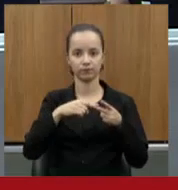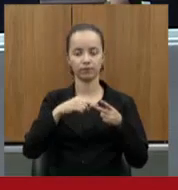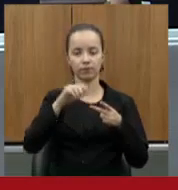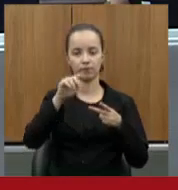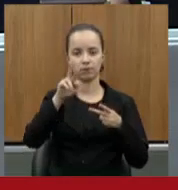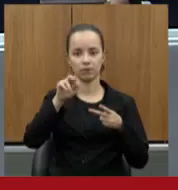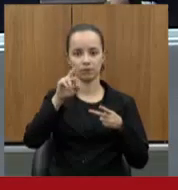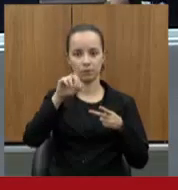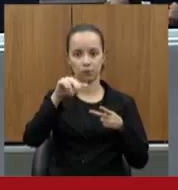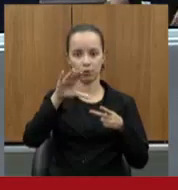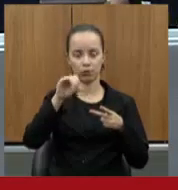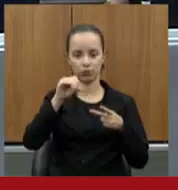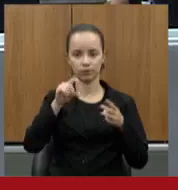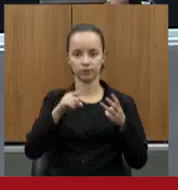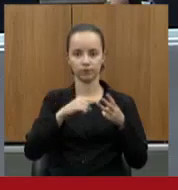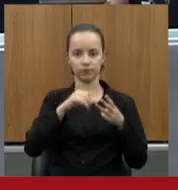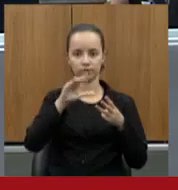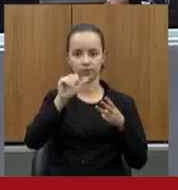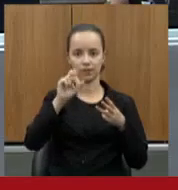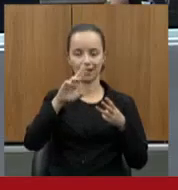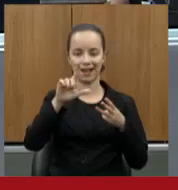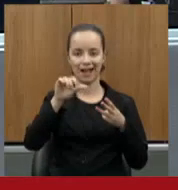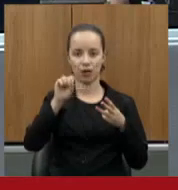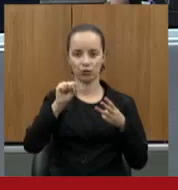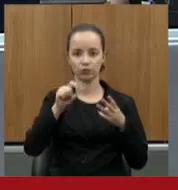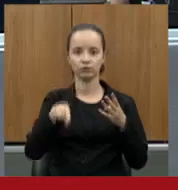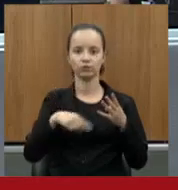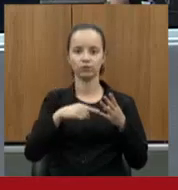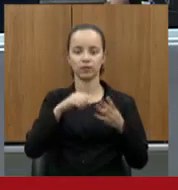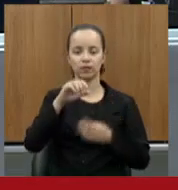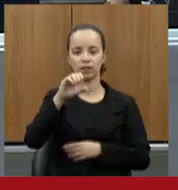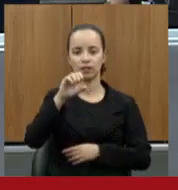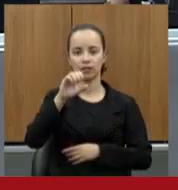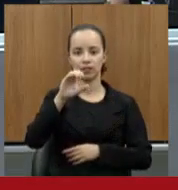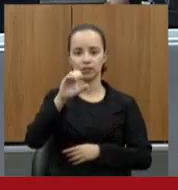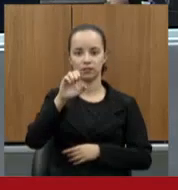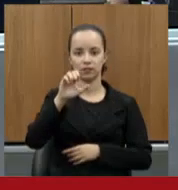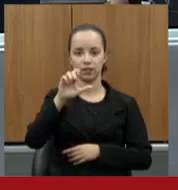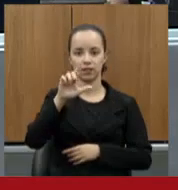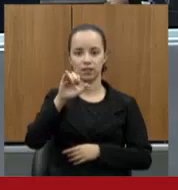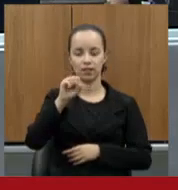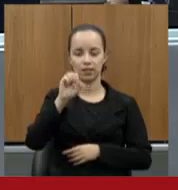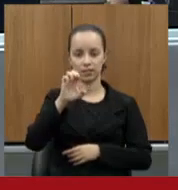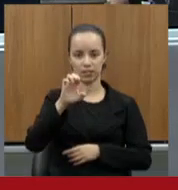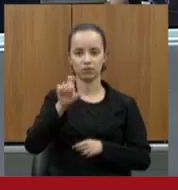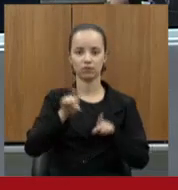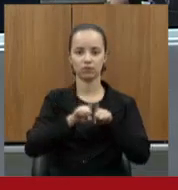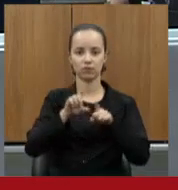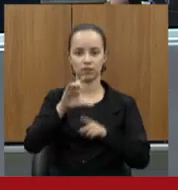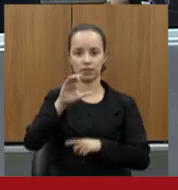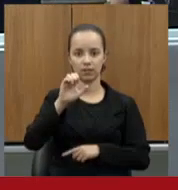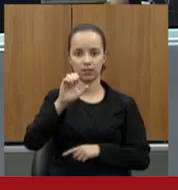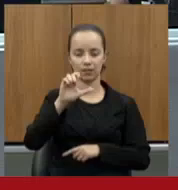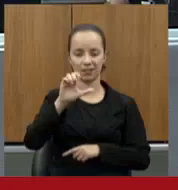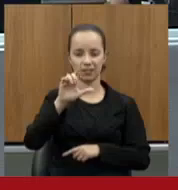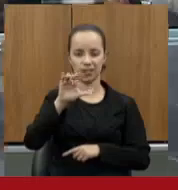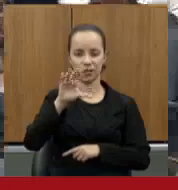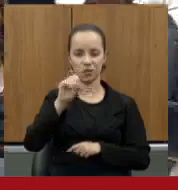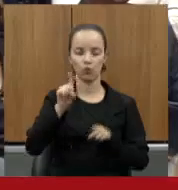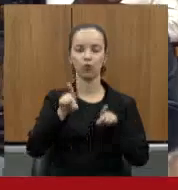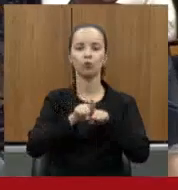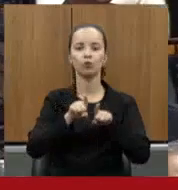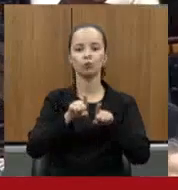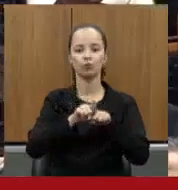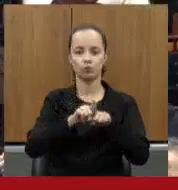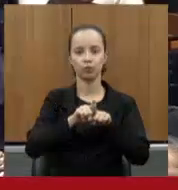Bruno Siqueira, Carlos Gomes, Celise Laviola, Célio Moreira, Cláudio do Mundo